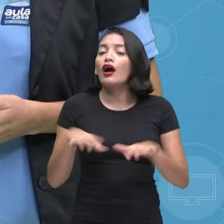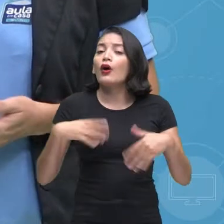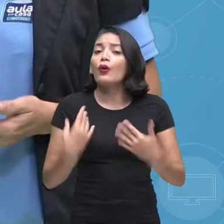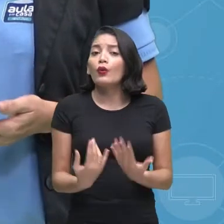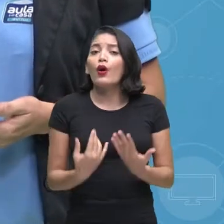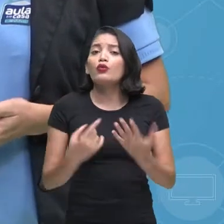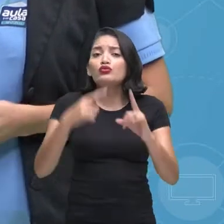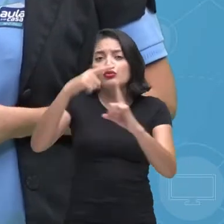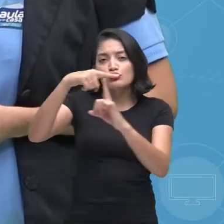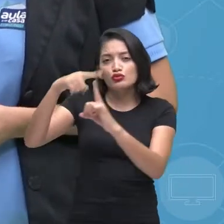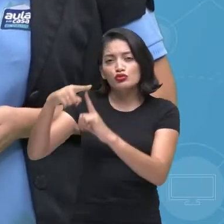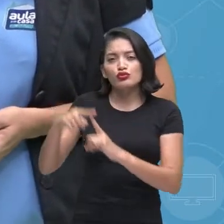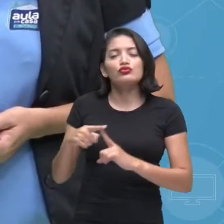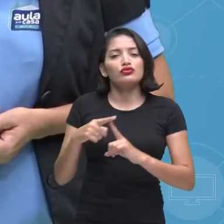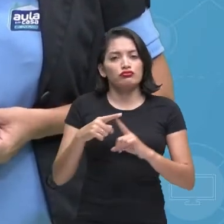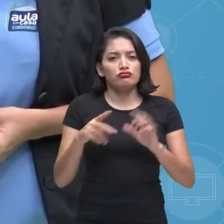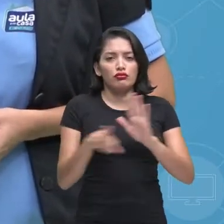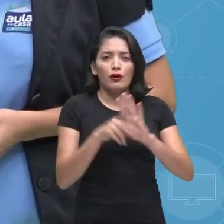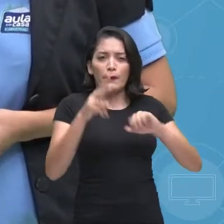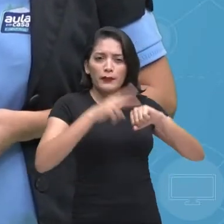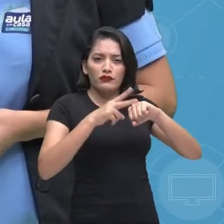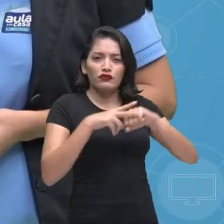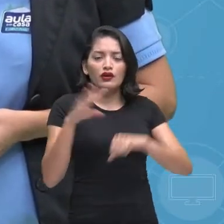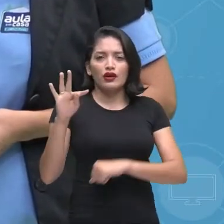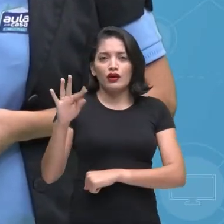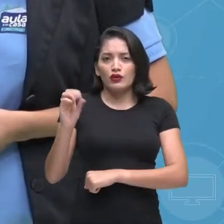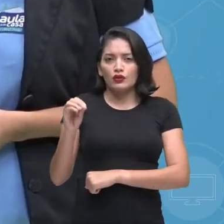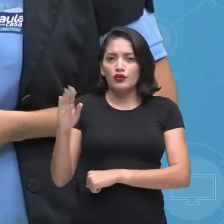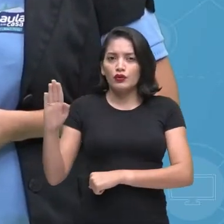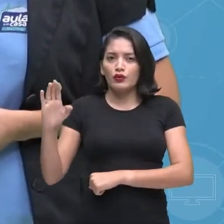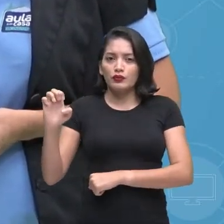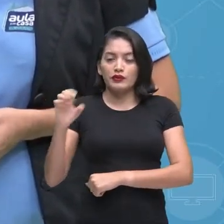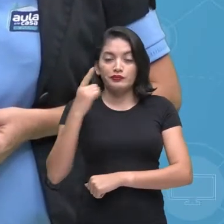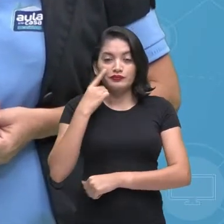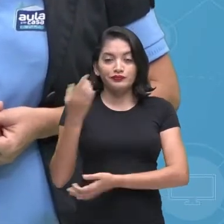do corpo subir usar uma olhadinha de que junto comigo